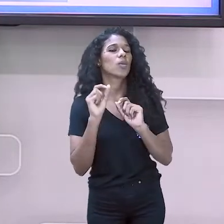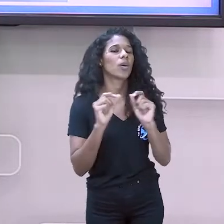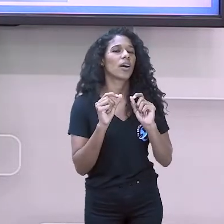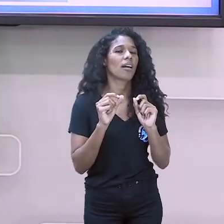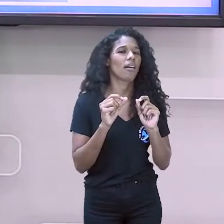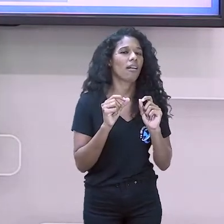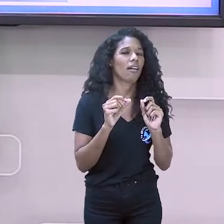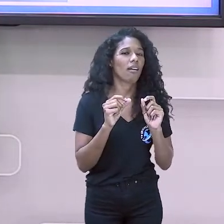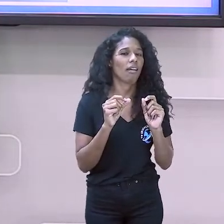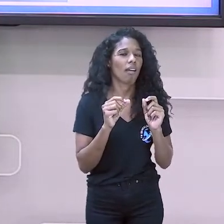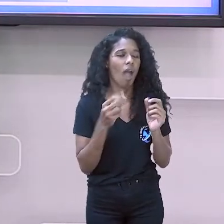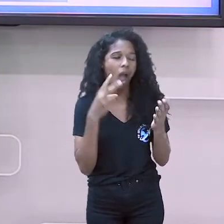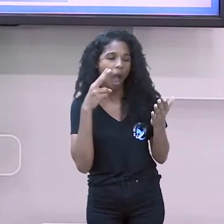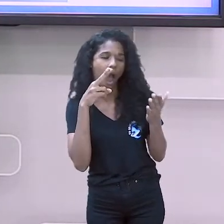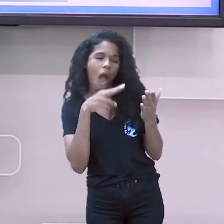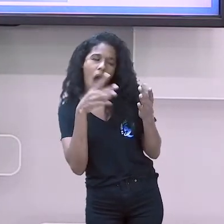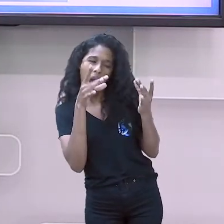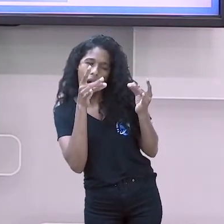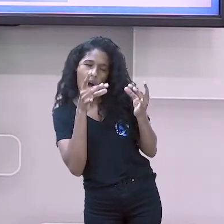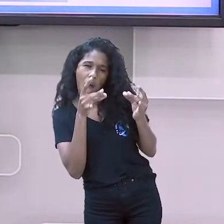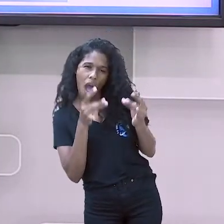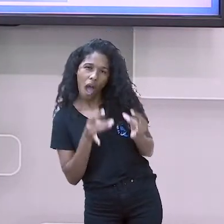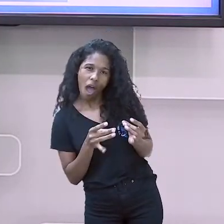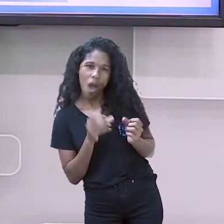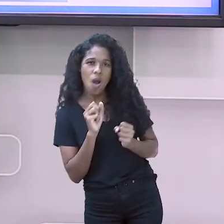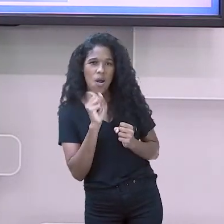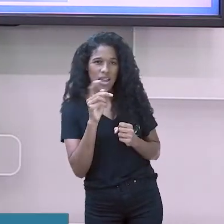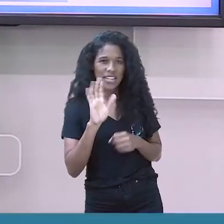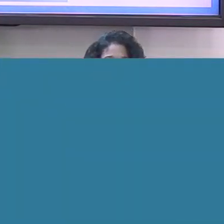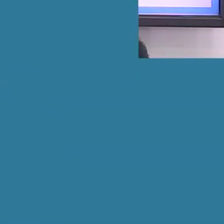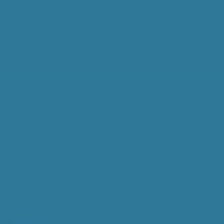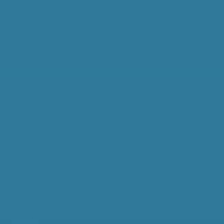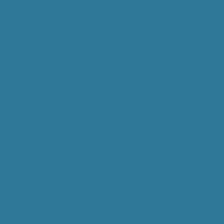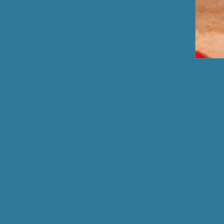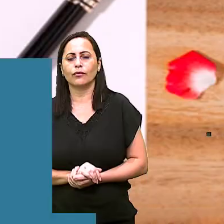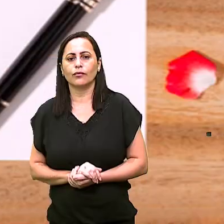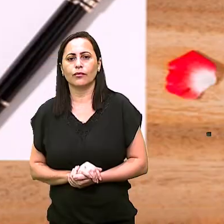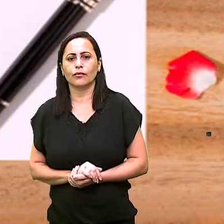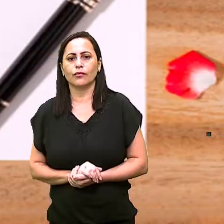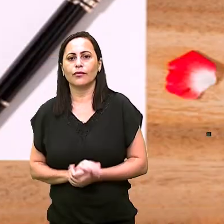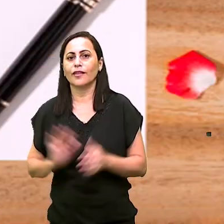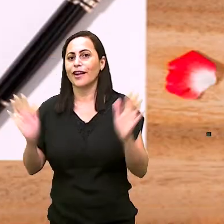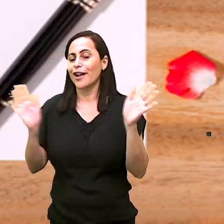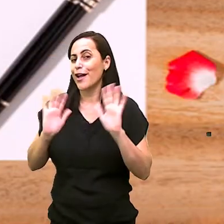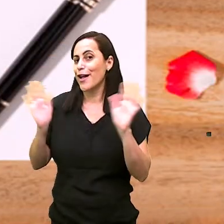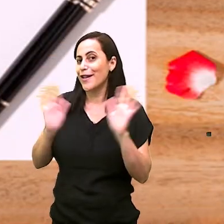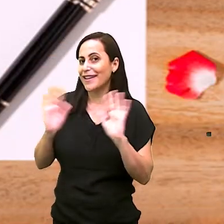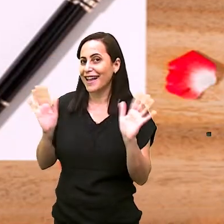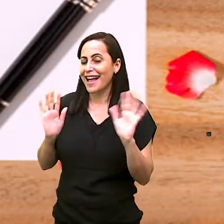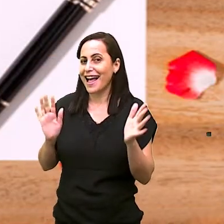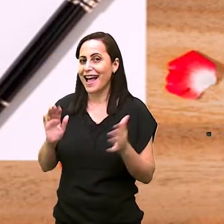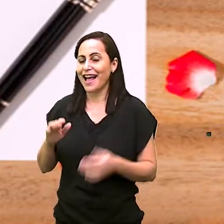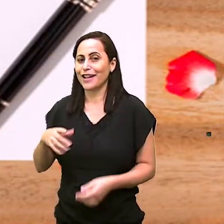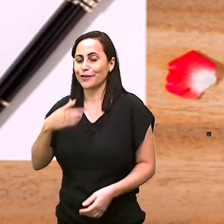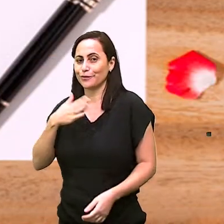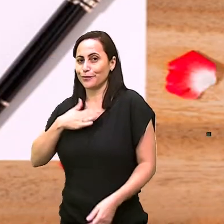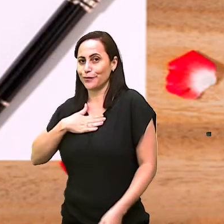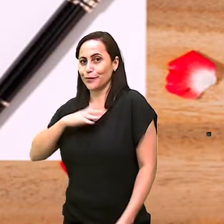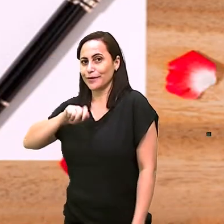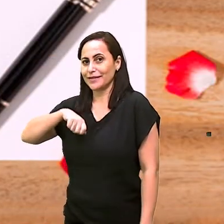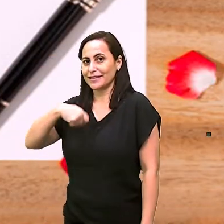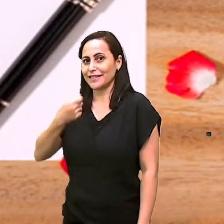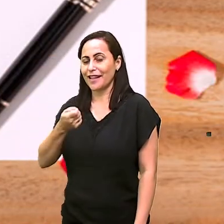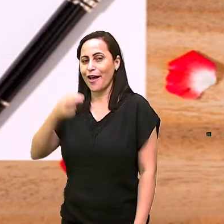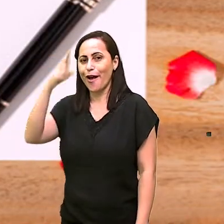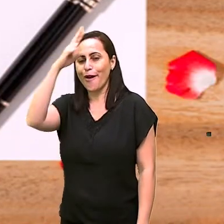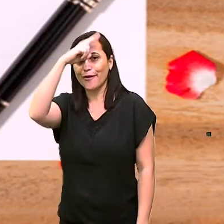conto Bilhete de Amor de Elias José. Até daqui a pouco! Olá, pessoal! Eu sou Rosana Lettieri e hoje